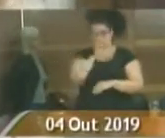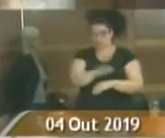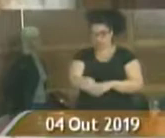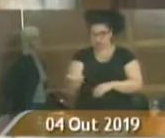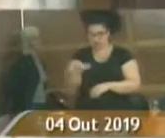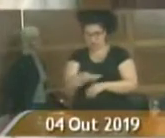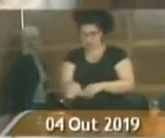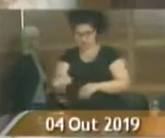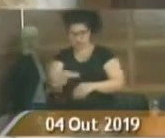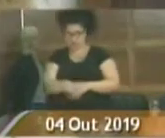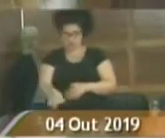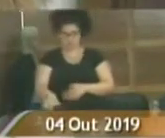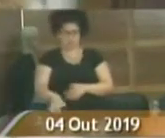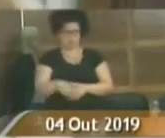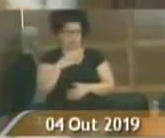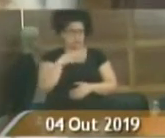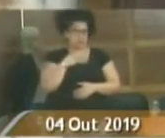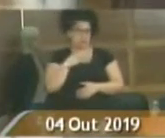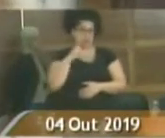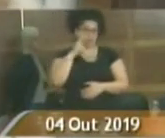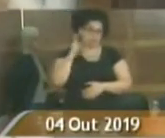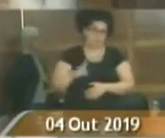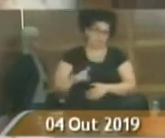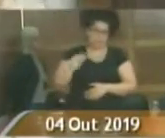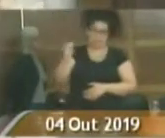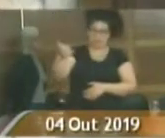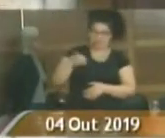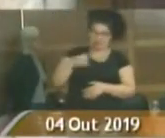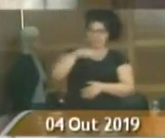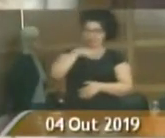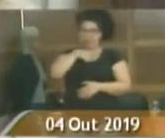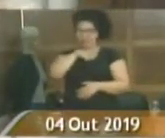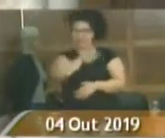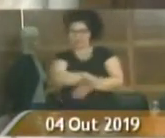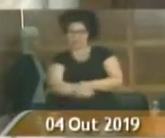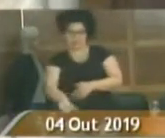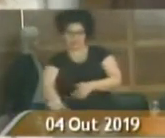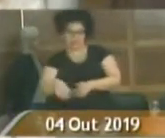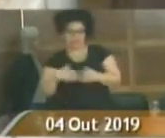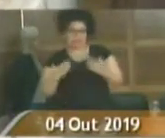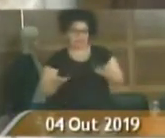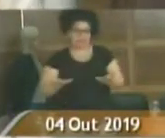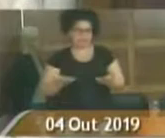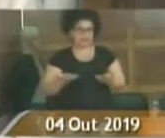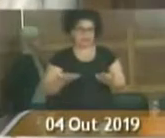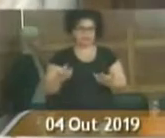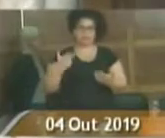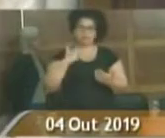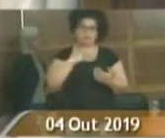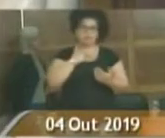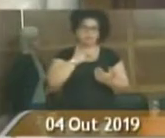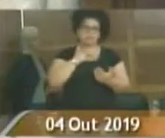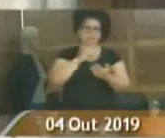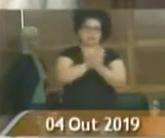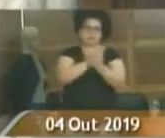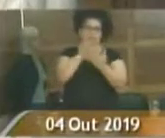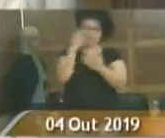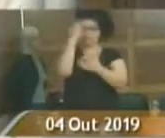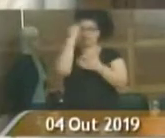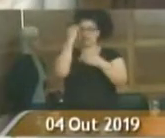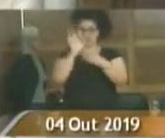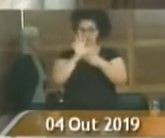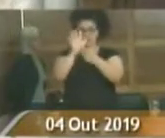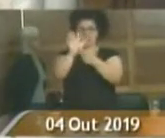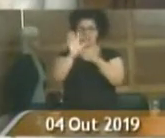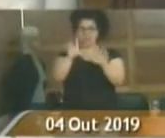crianças, até eu fiquei sabendo disso há pouco tempo, que essa criança aqui está aqui, e a gente não podia mostrar algumas fotos, mas vai